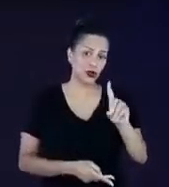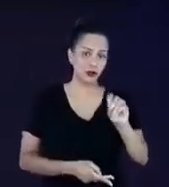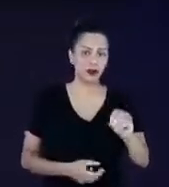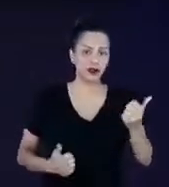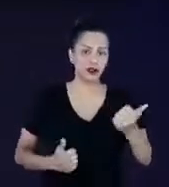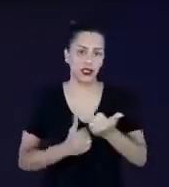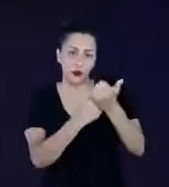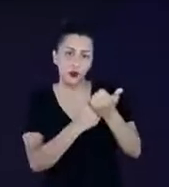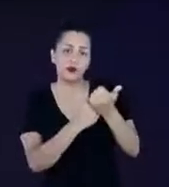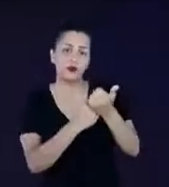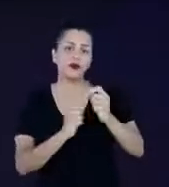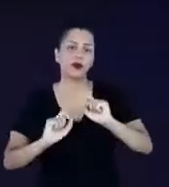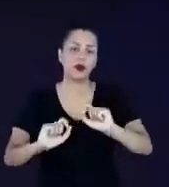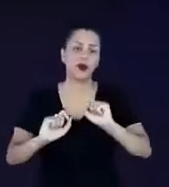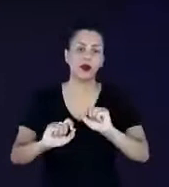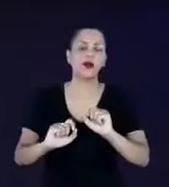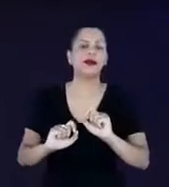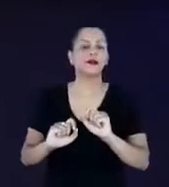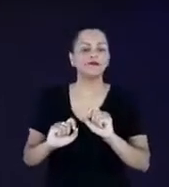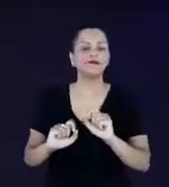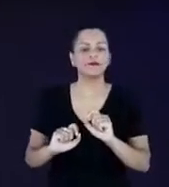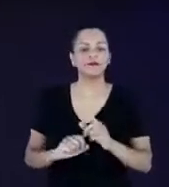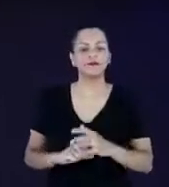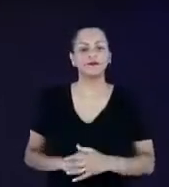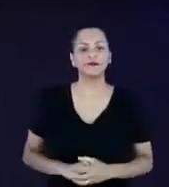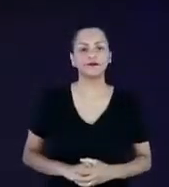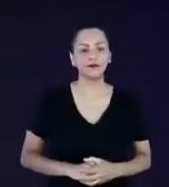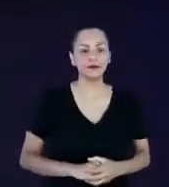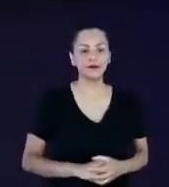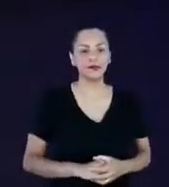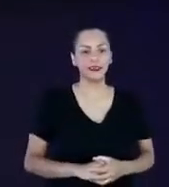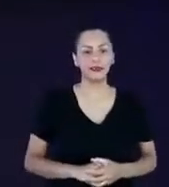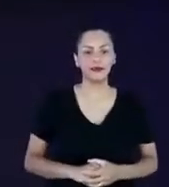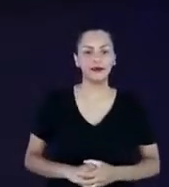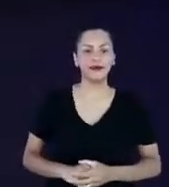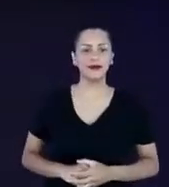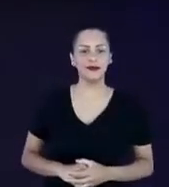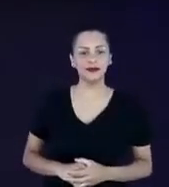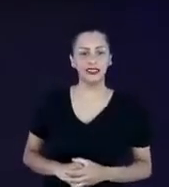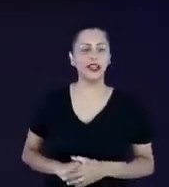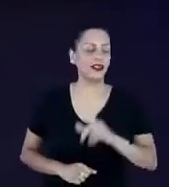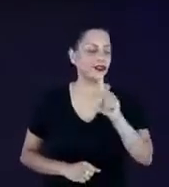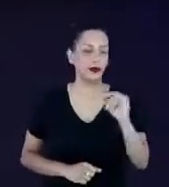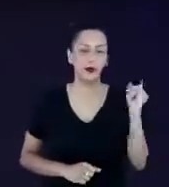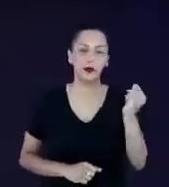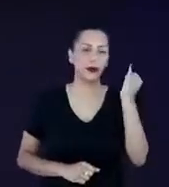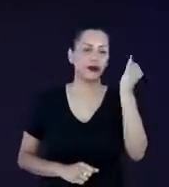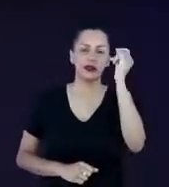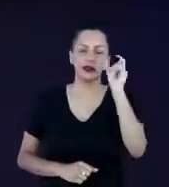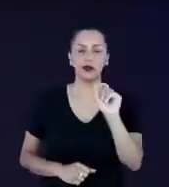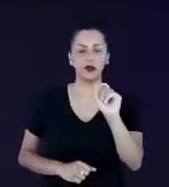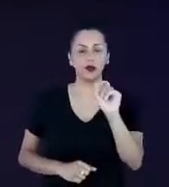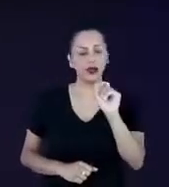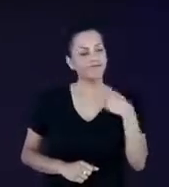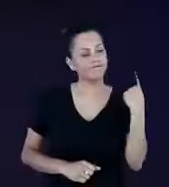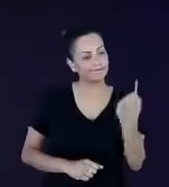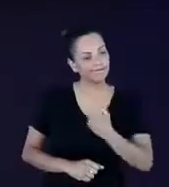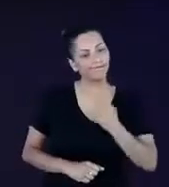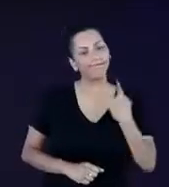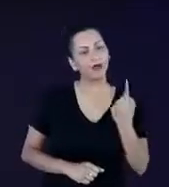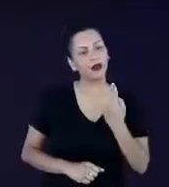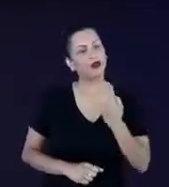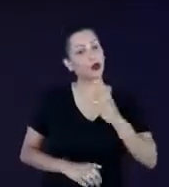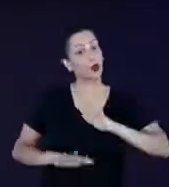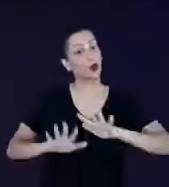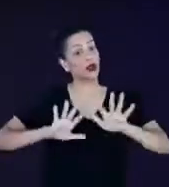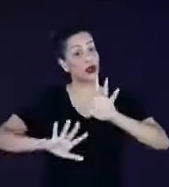uma migração, de um número muito grande de clientes, e é fundamental que a gente tome muito cuidado para que